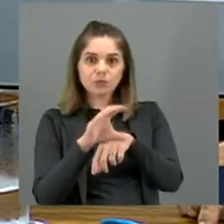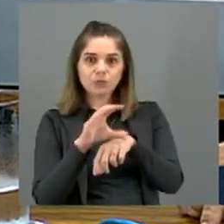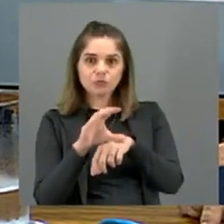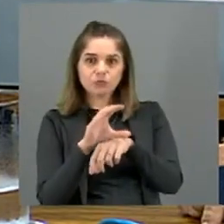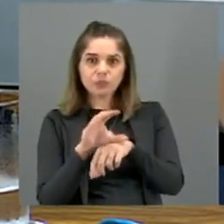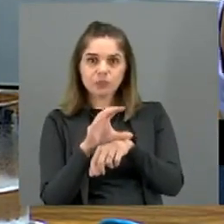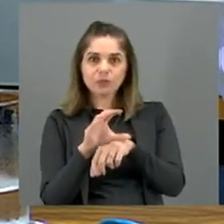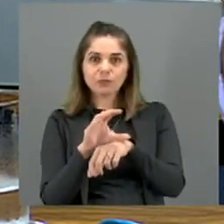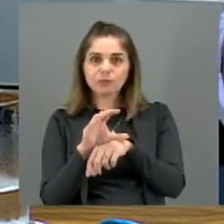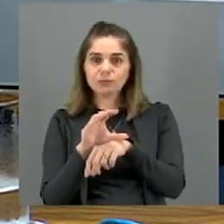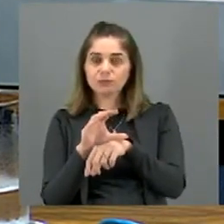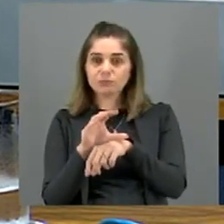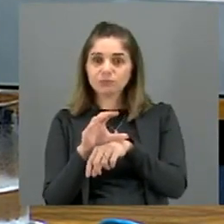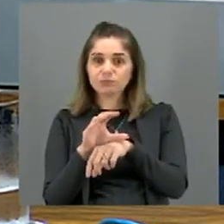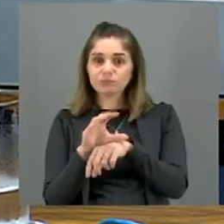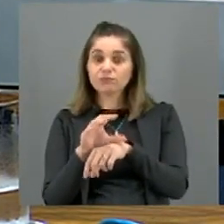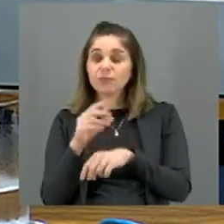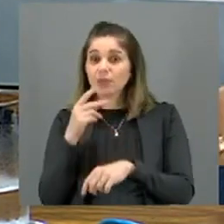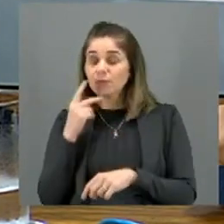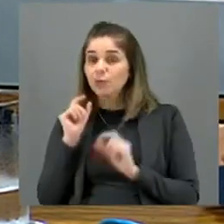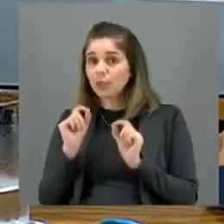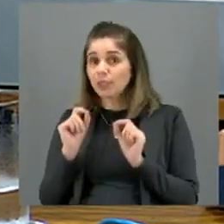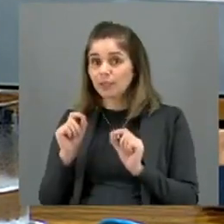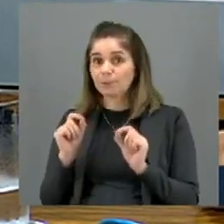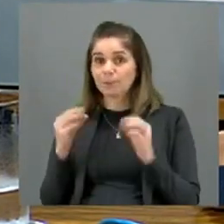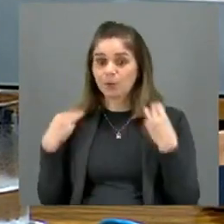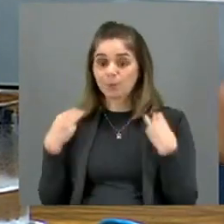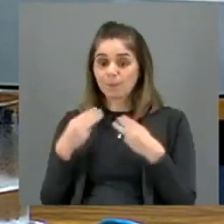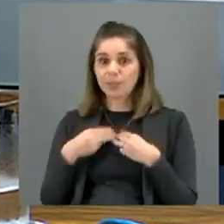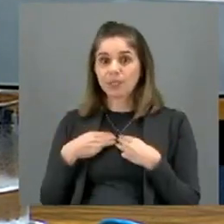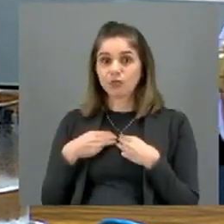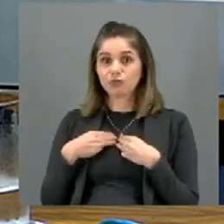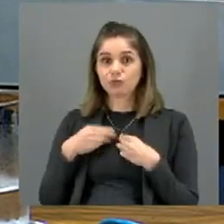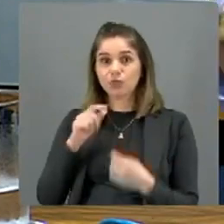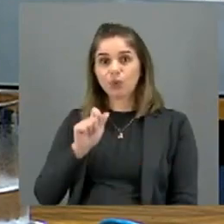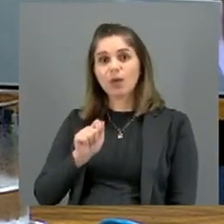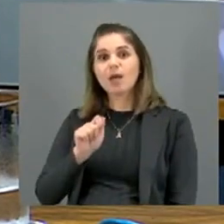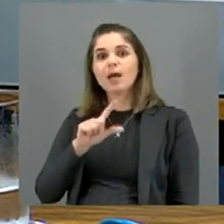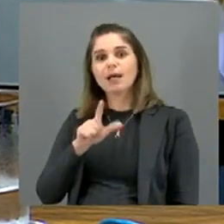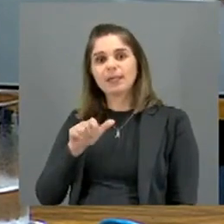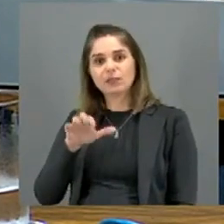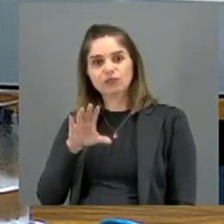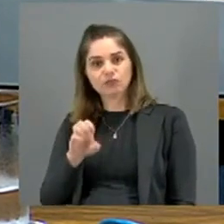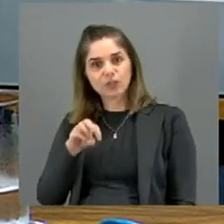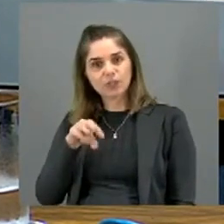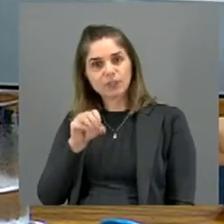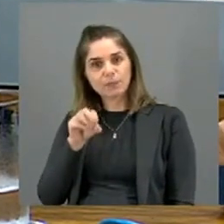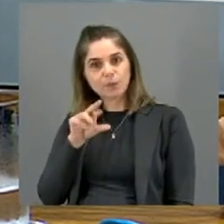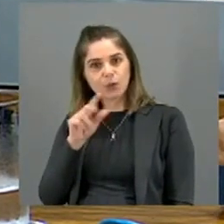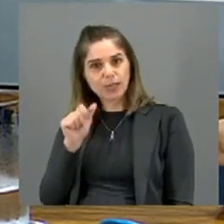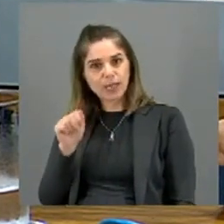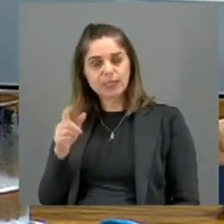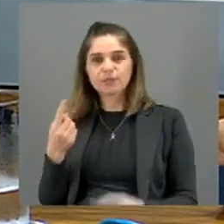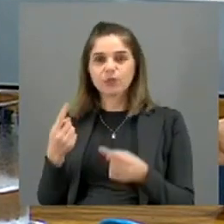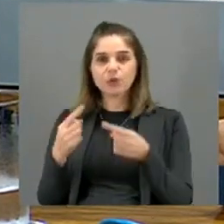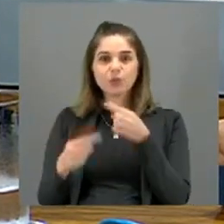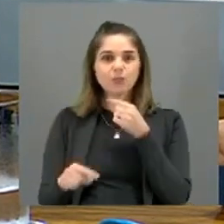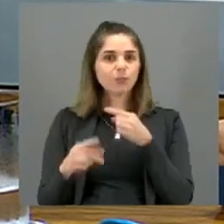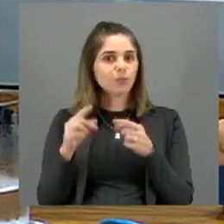Lira. Porque se o ministro Alexandre de Moraes violou o artigo 53 da Constituição, senador